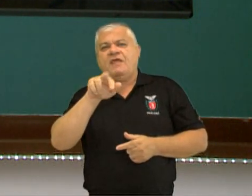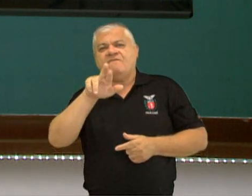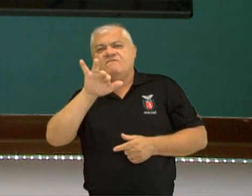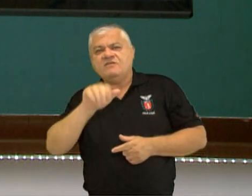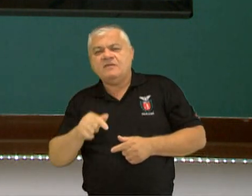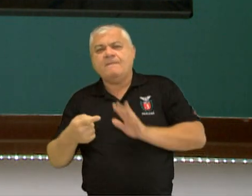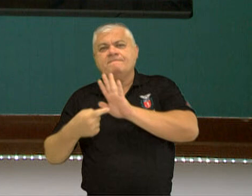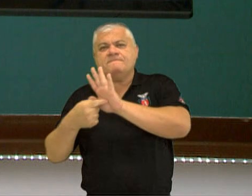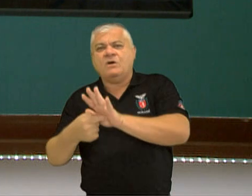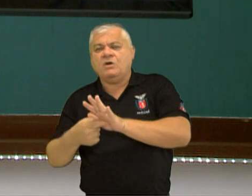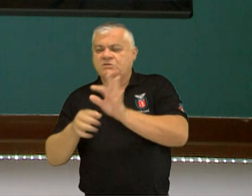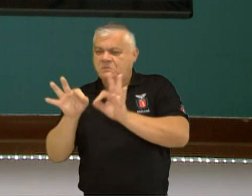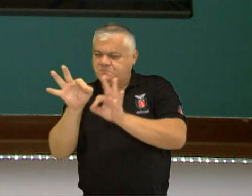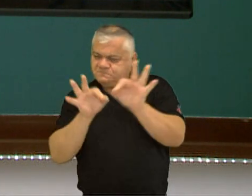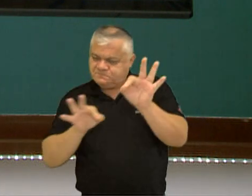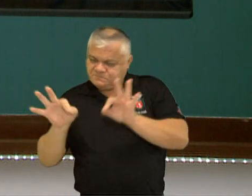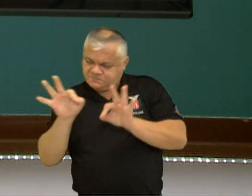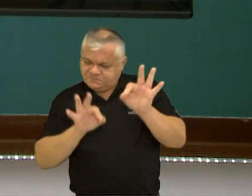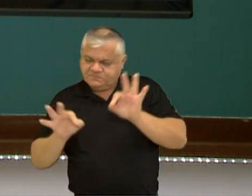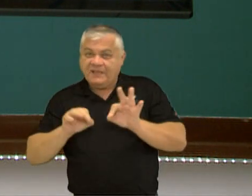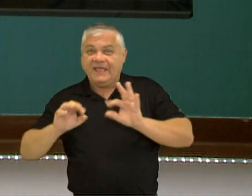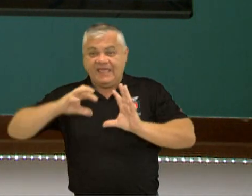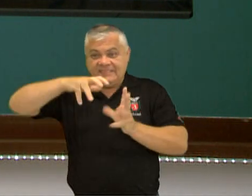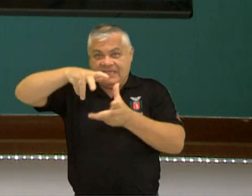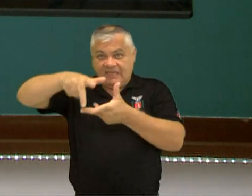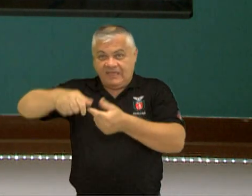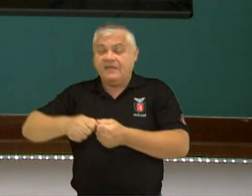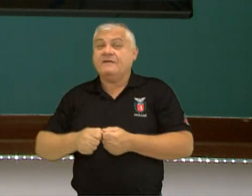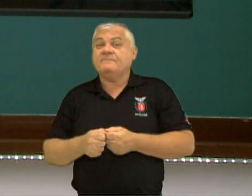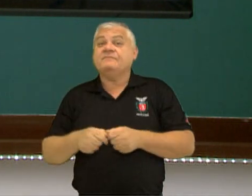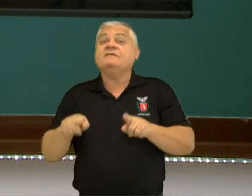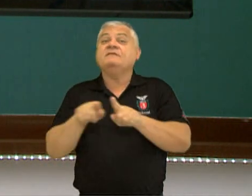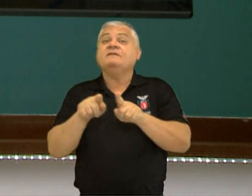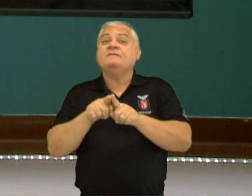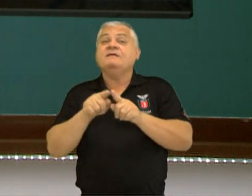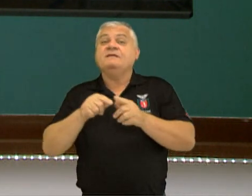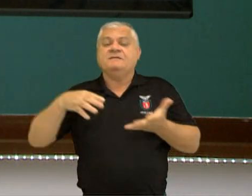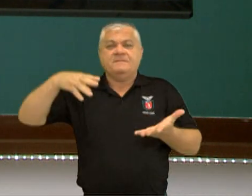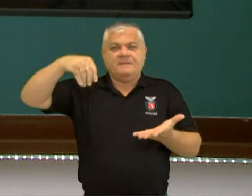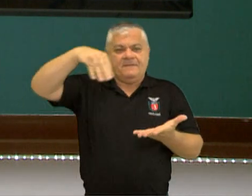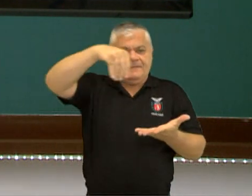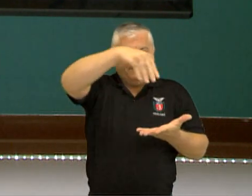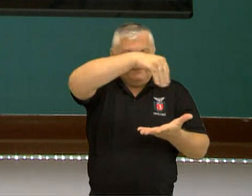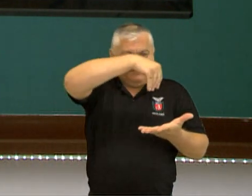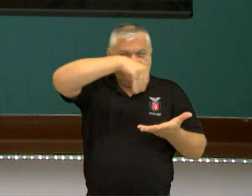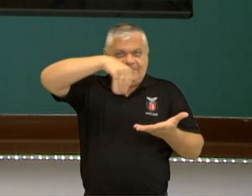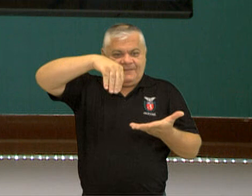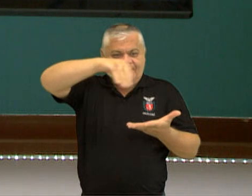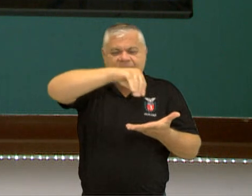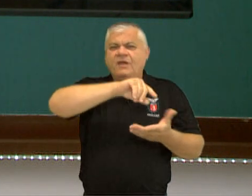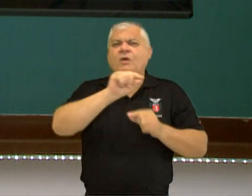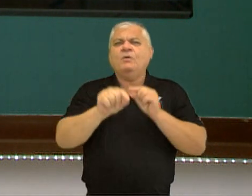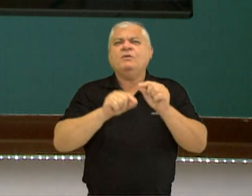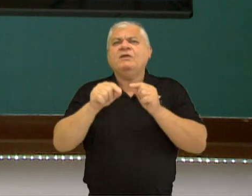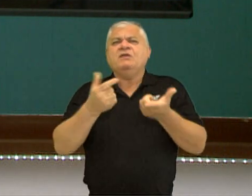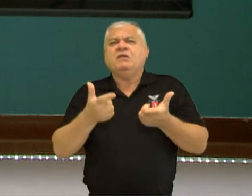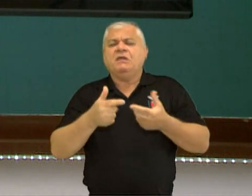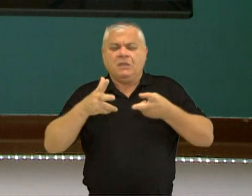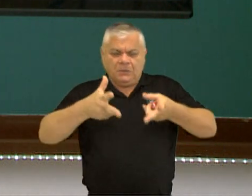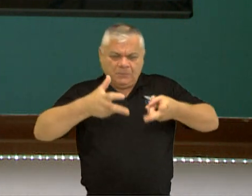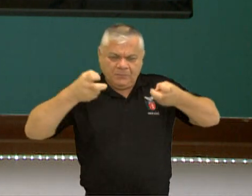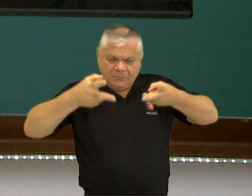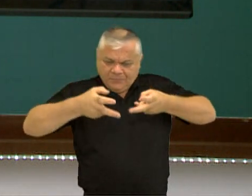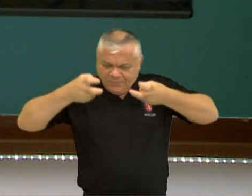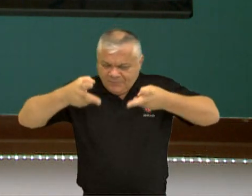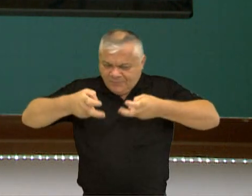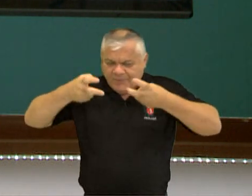representar graficamente a superfície terrestre, e as imagens aéreas? E ainda, o que é sensoriamento remoto? O